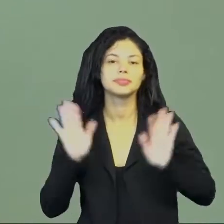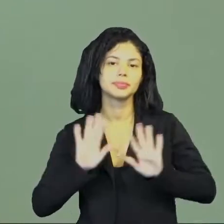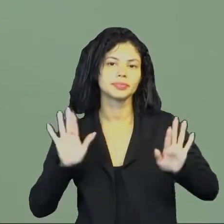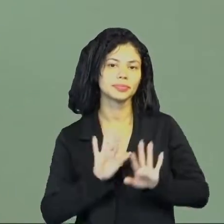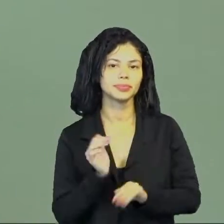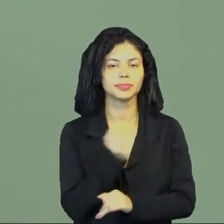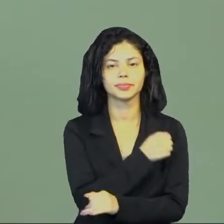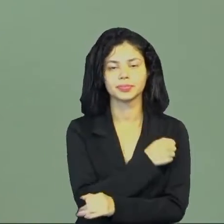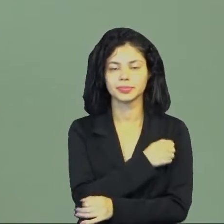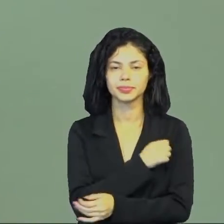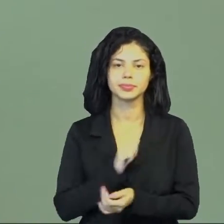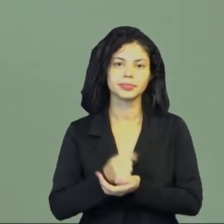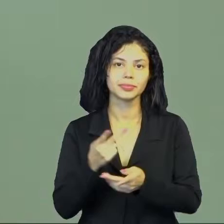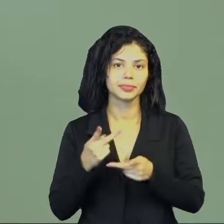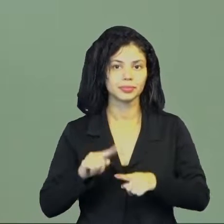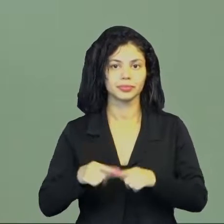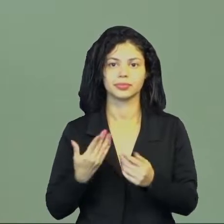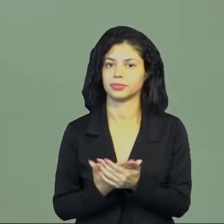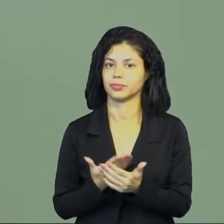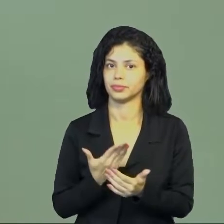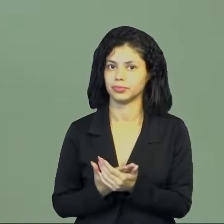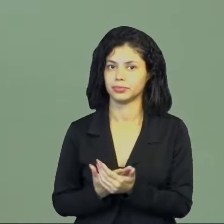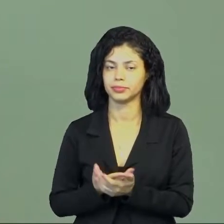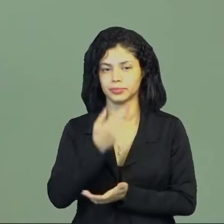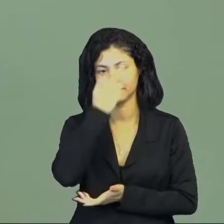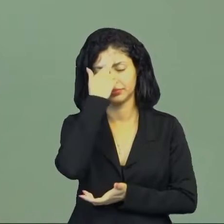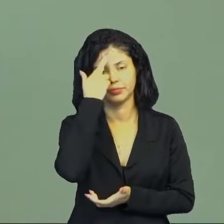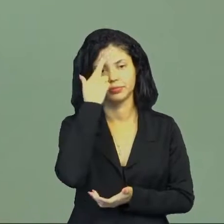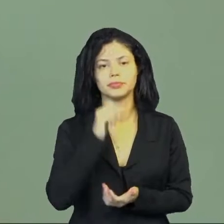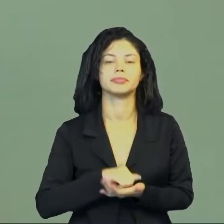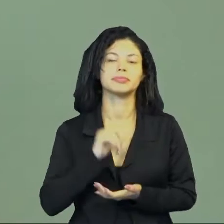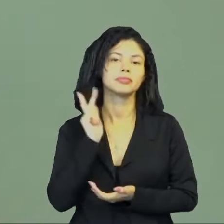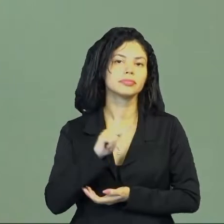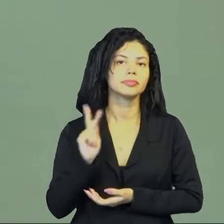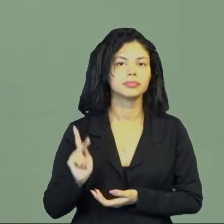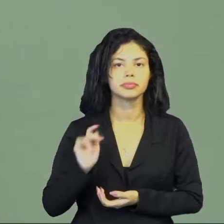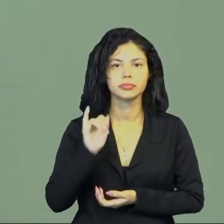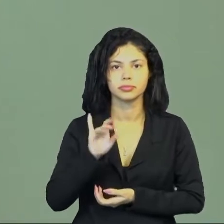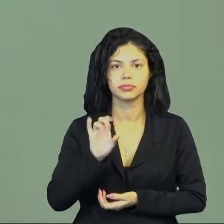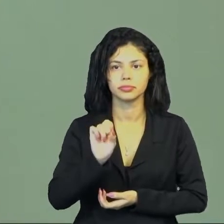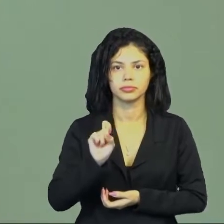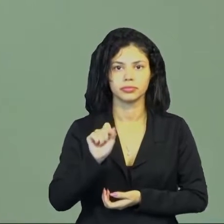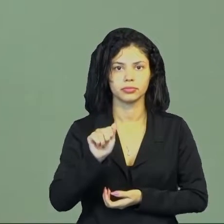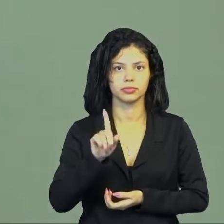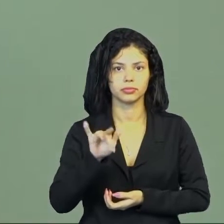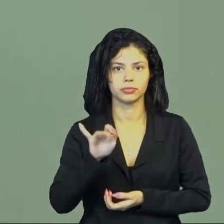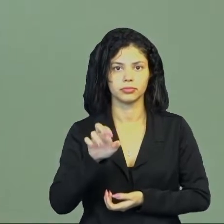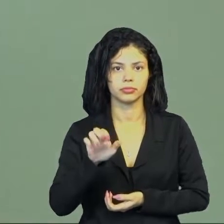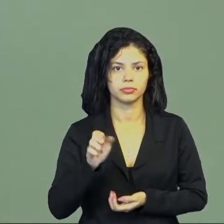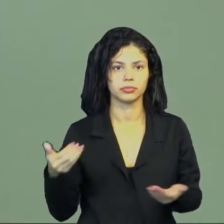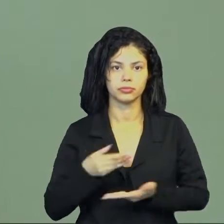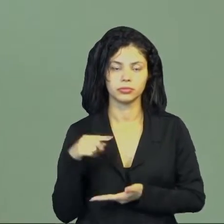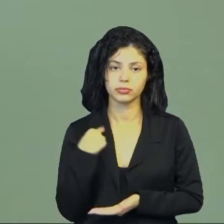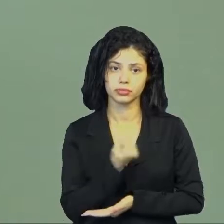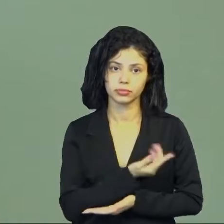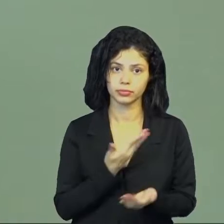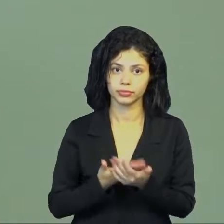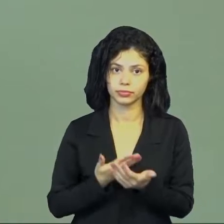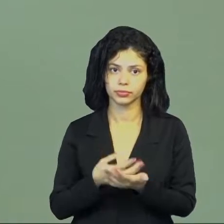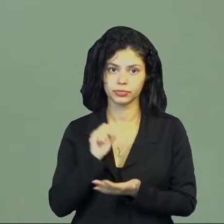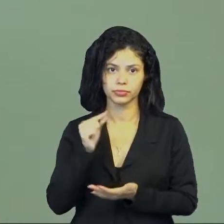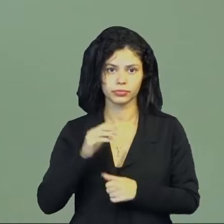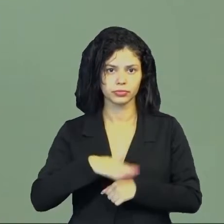Olá, alunas e alunos, bem-vindos a mais uma aula de História. Eu sou a professora Isabelle e na aula de hoje nós vamos estudar um pouco mais